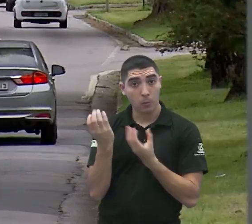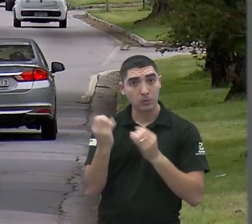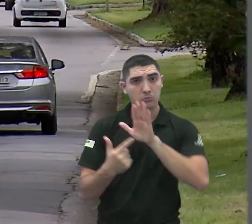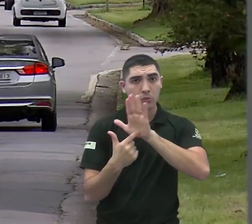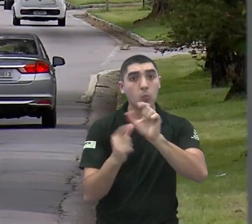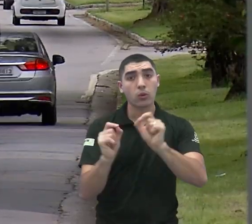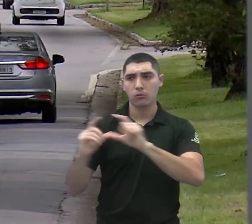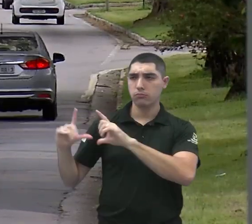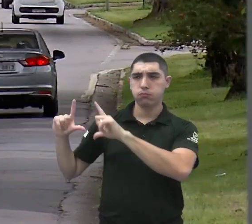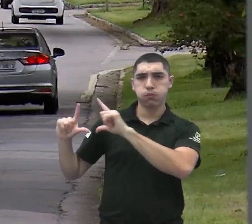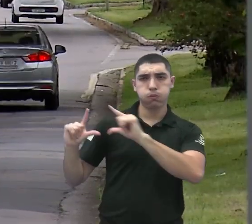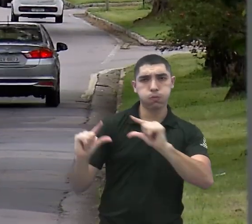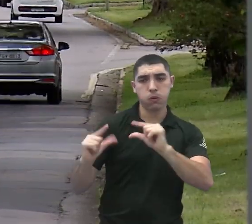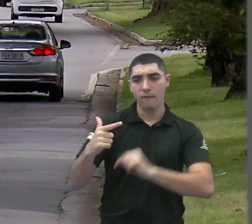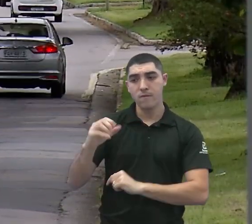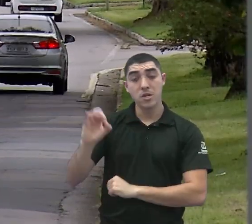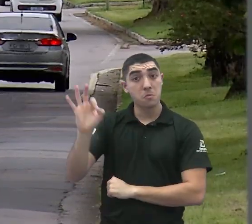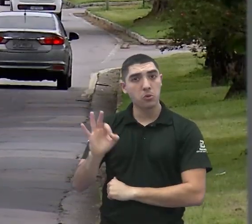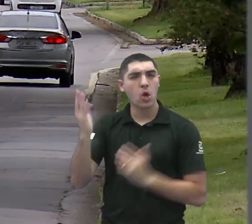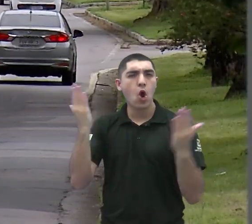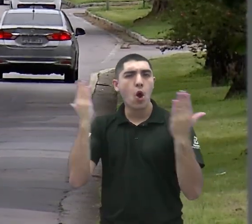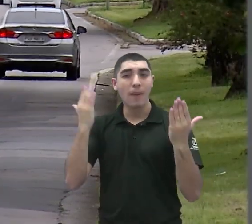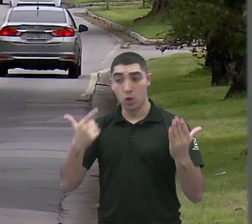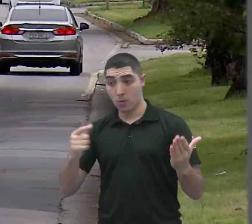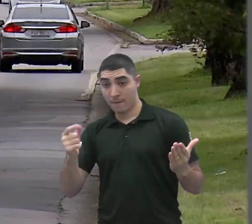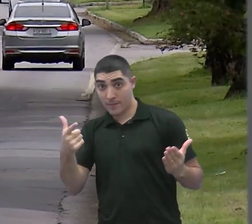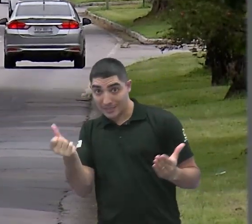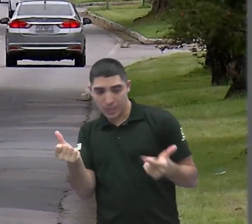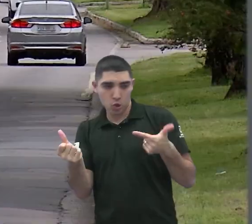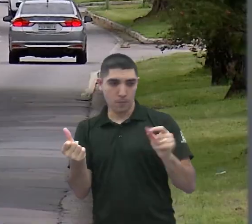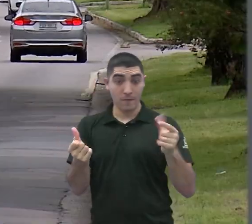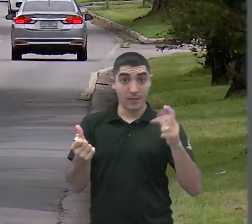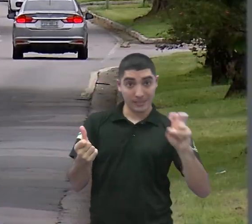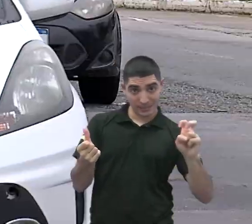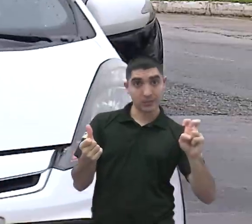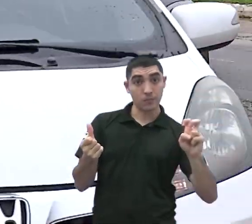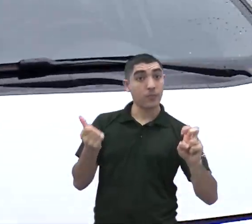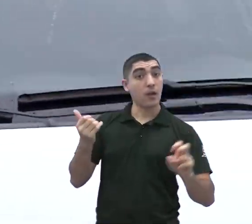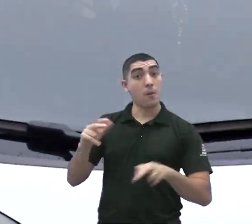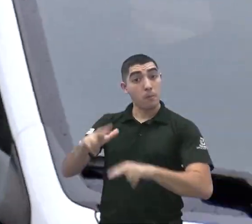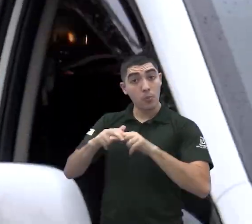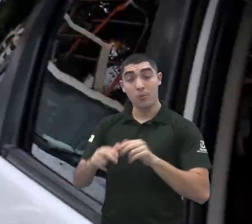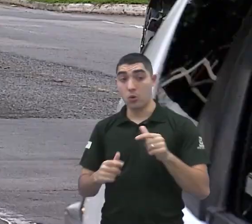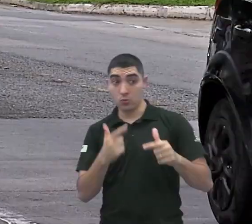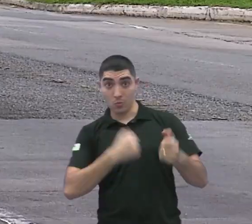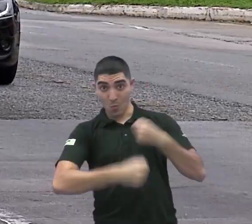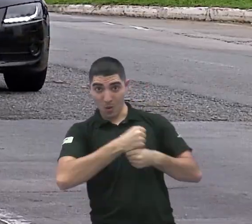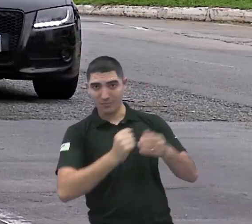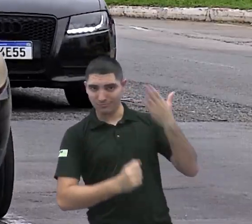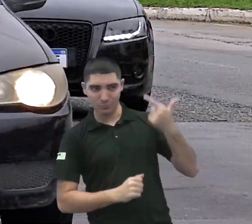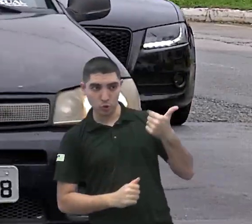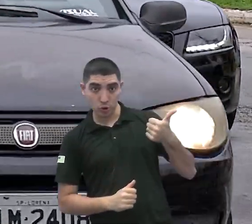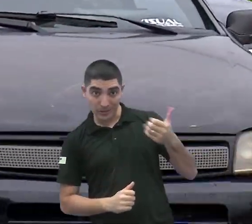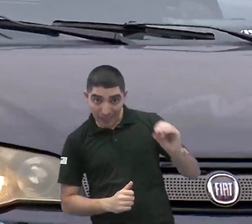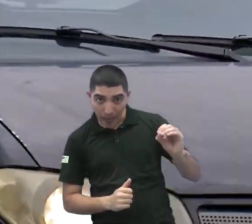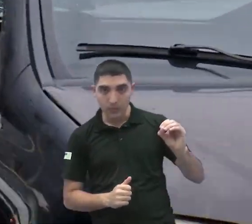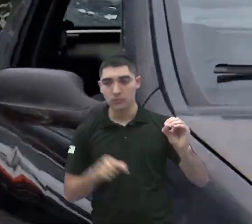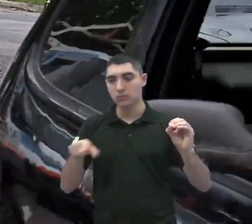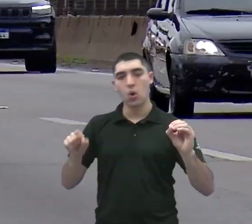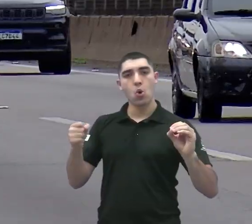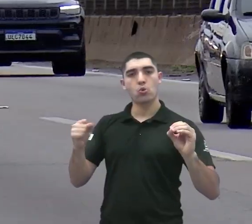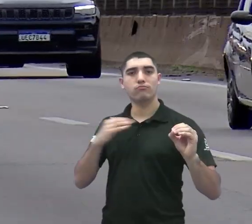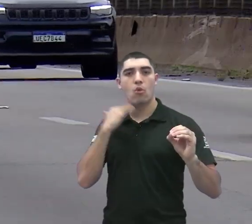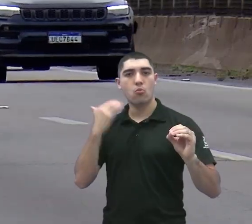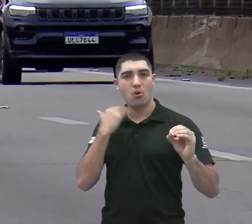vias municipais caiu 20% em comparação com o ano passado. Foram 8 óbitos contra 10 em